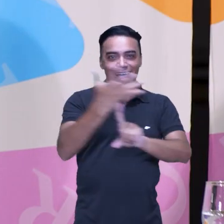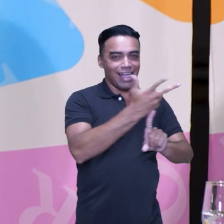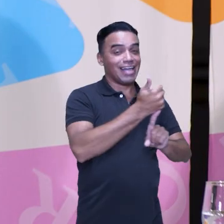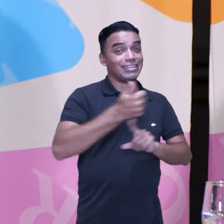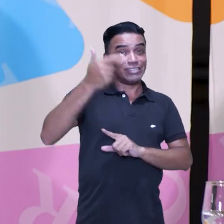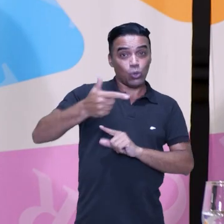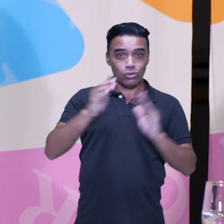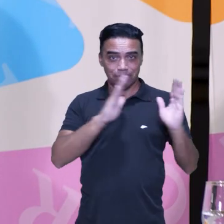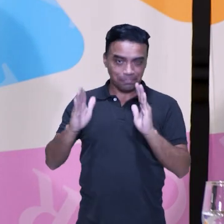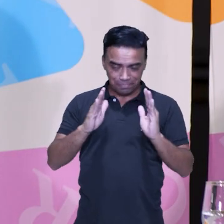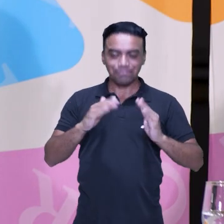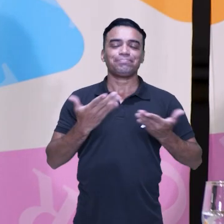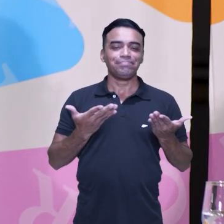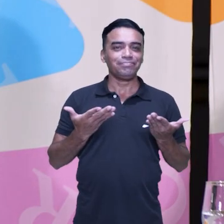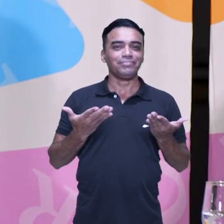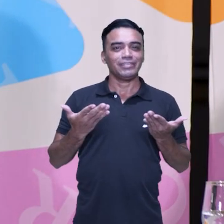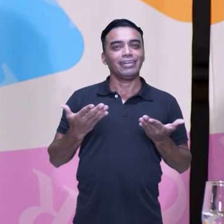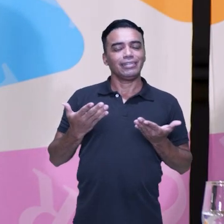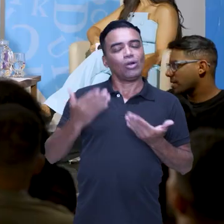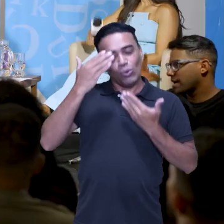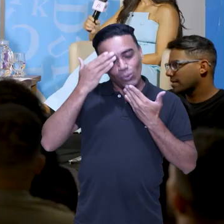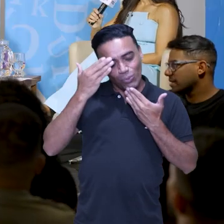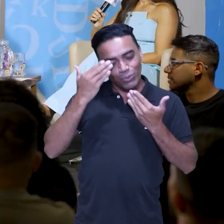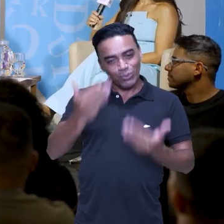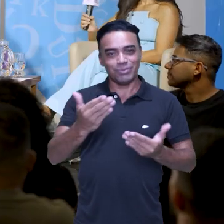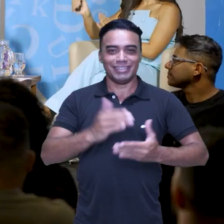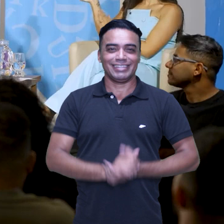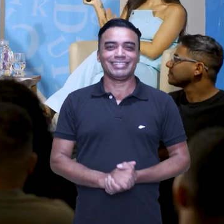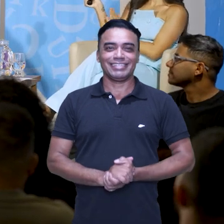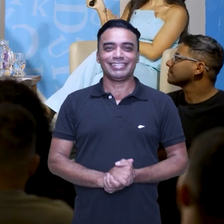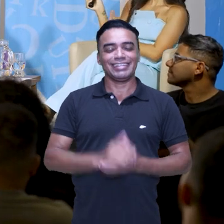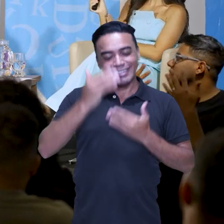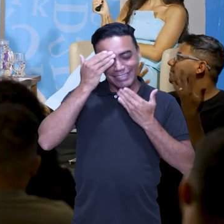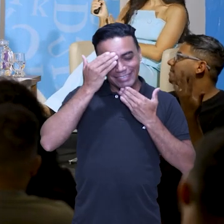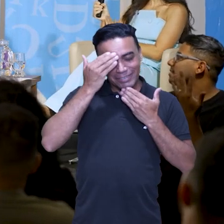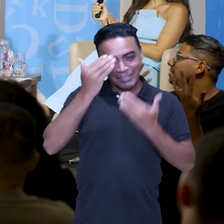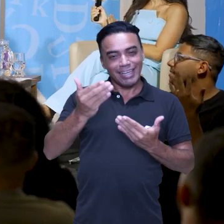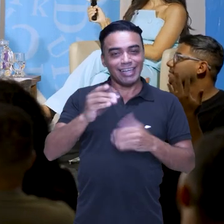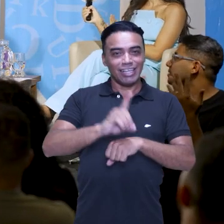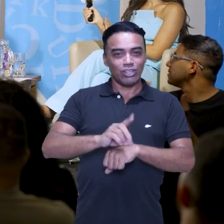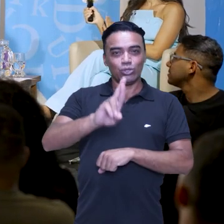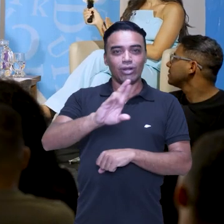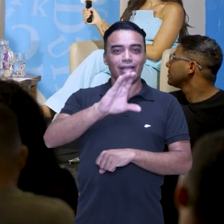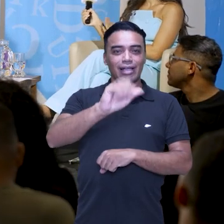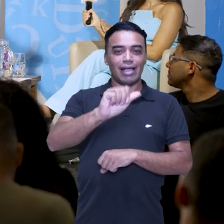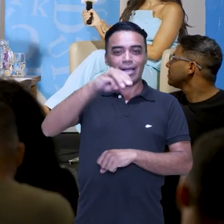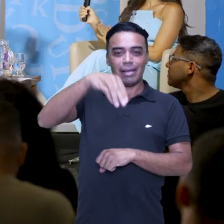segunda edição. E fica aqui meu obrigada. Obrigada, doutora Camila.